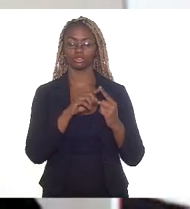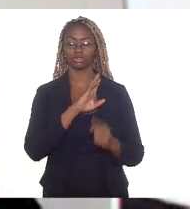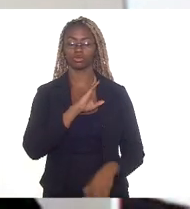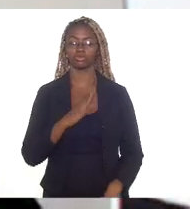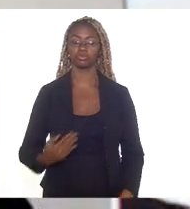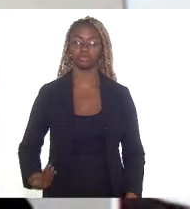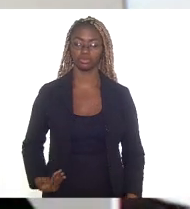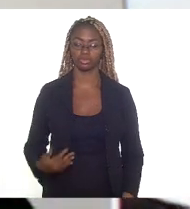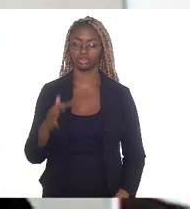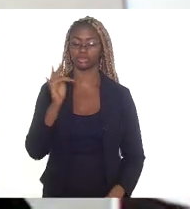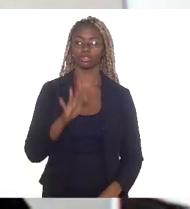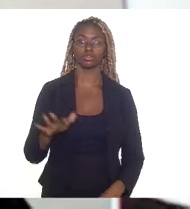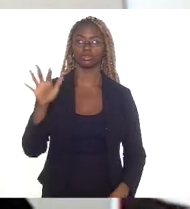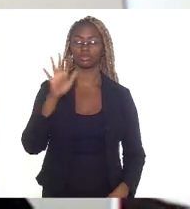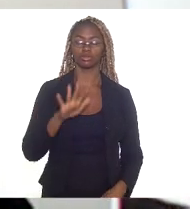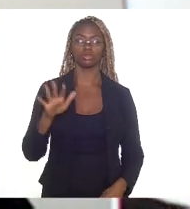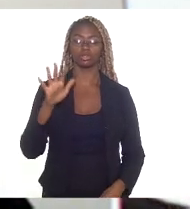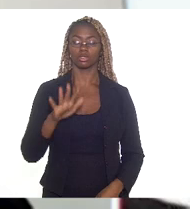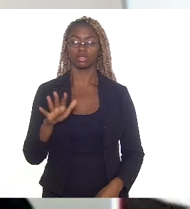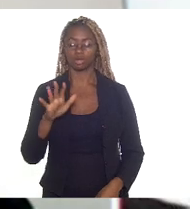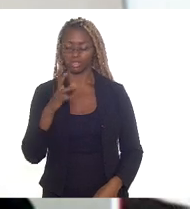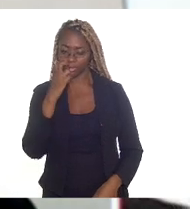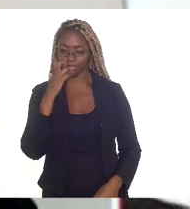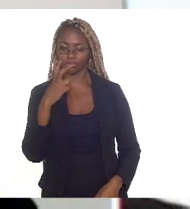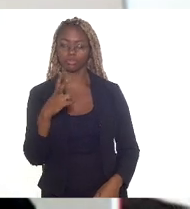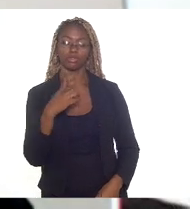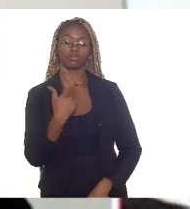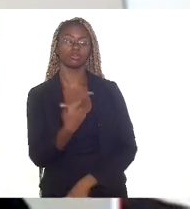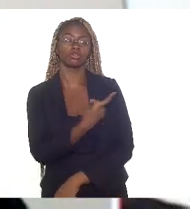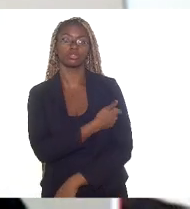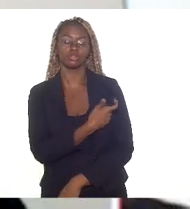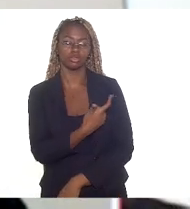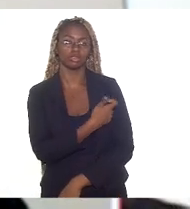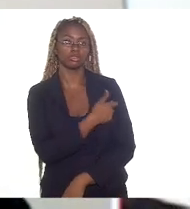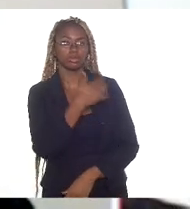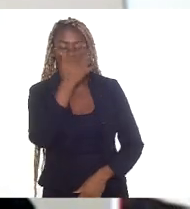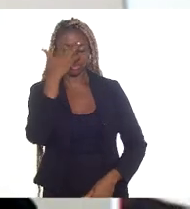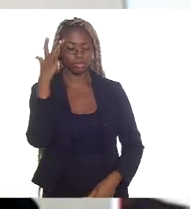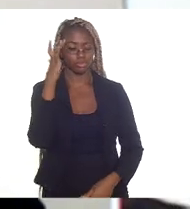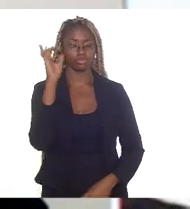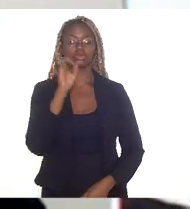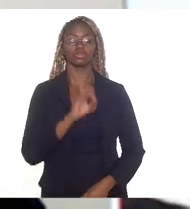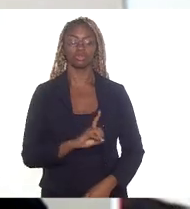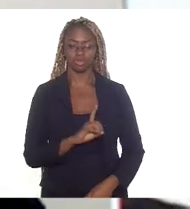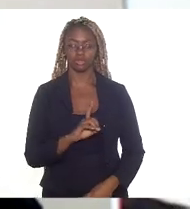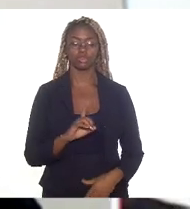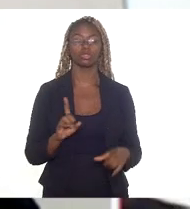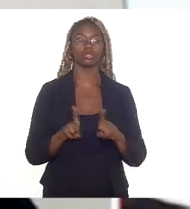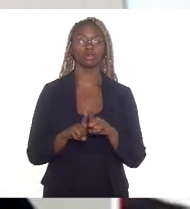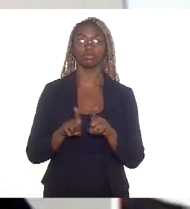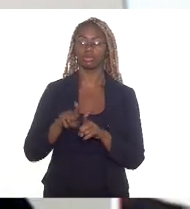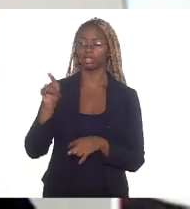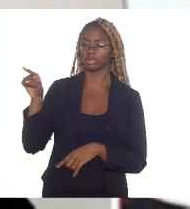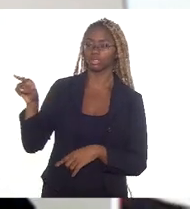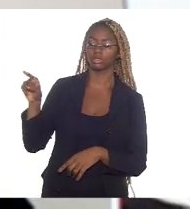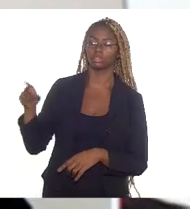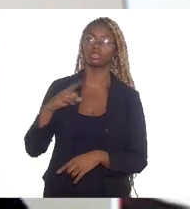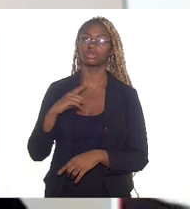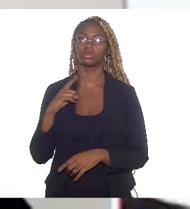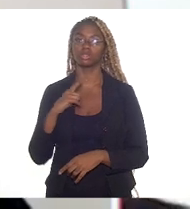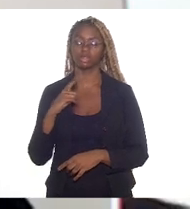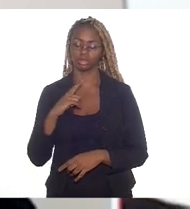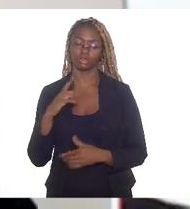federal, que circunscreveu a vacinação das pessoas com deficiência, aquelas que recebem um benefício de prestação